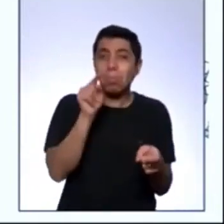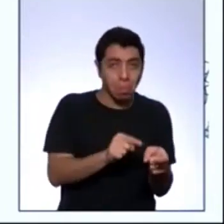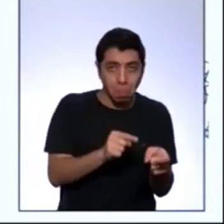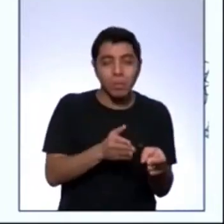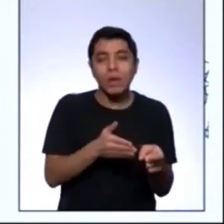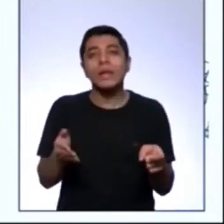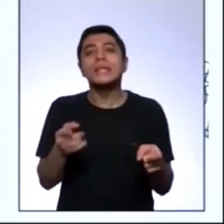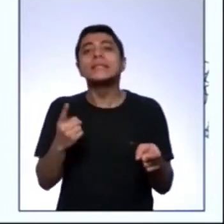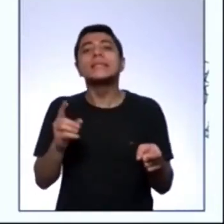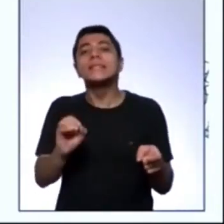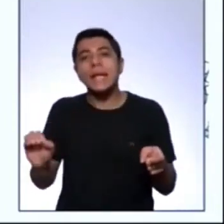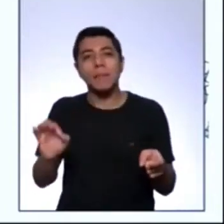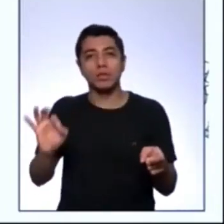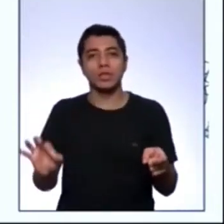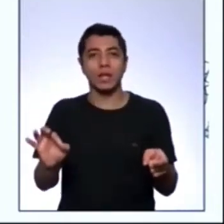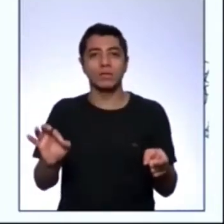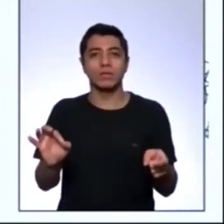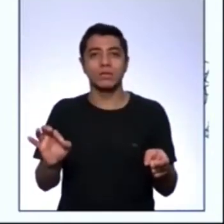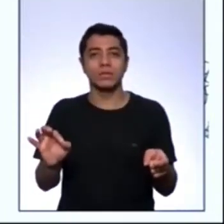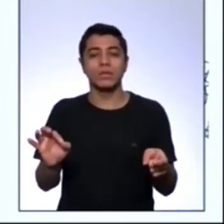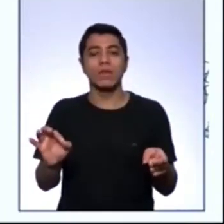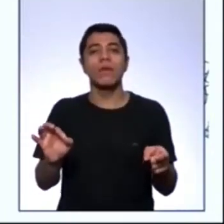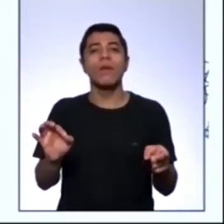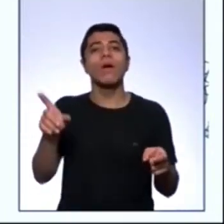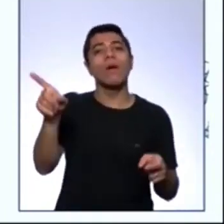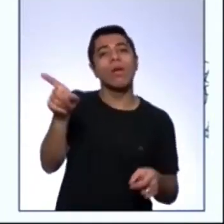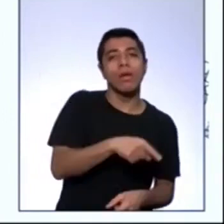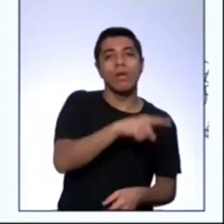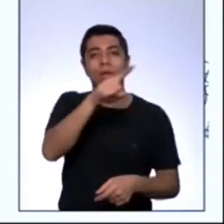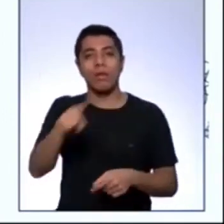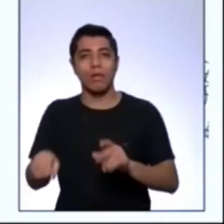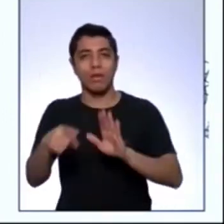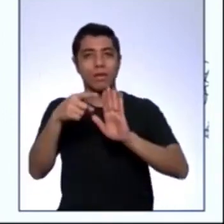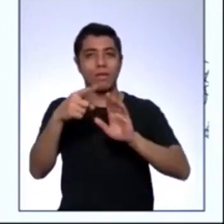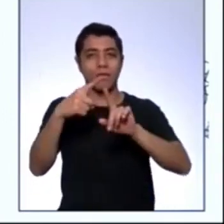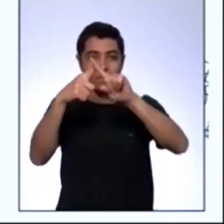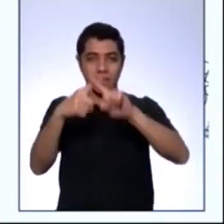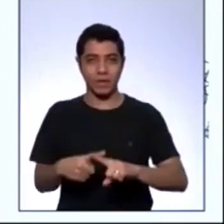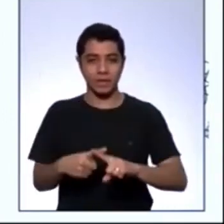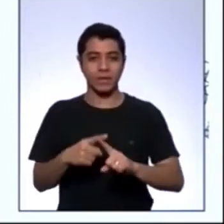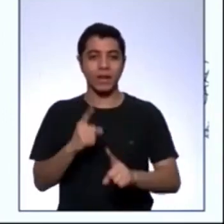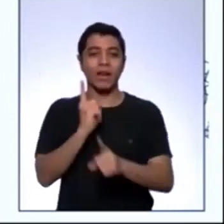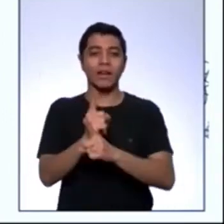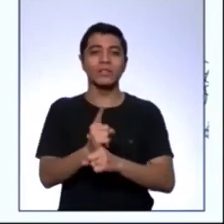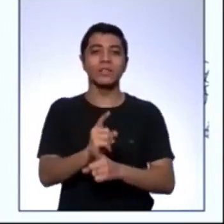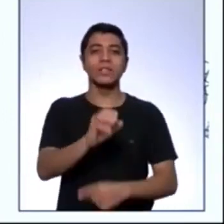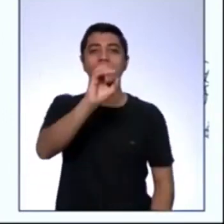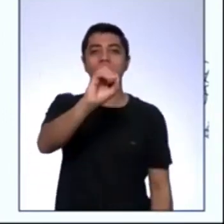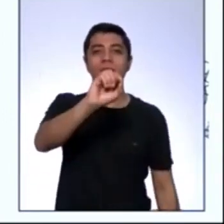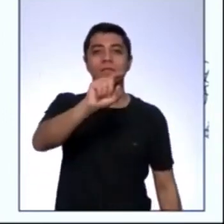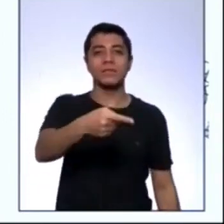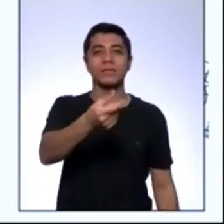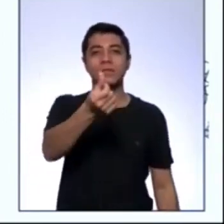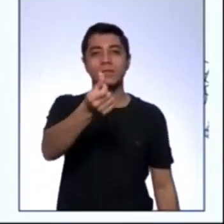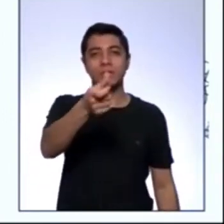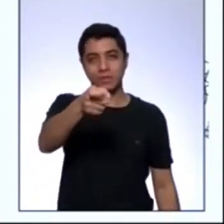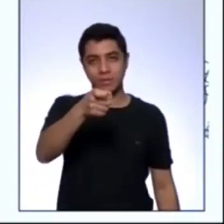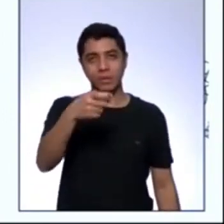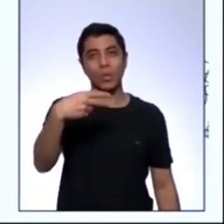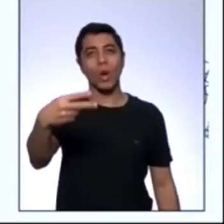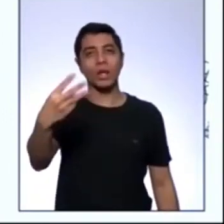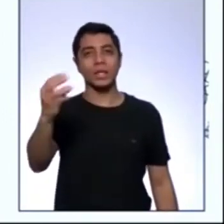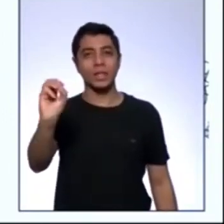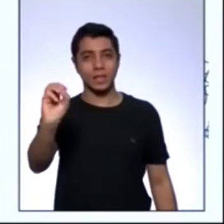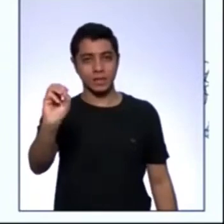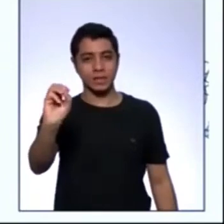três multiplica em Cruz 0,6 x = 30 aí gente